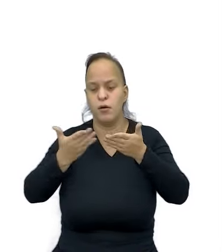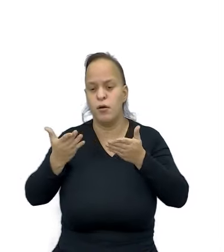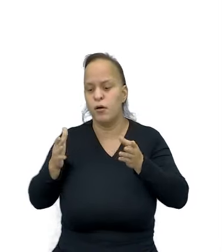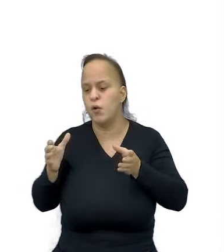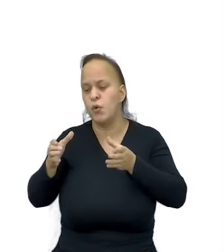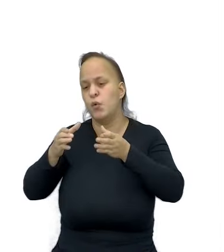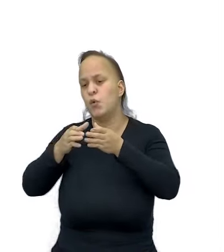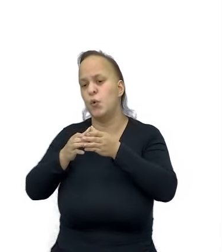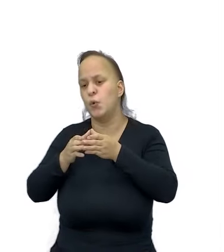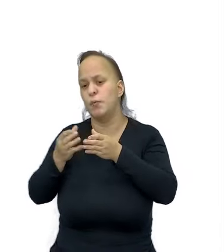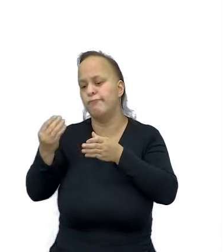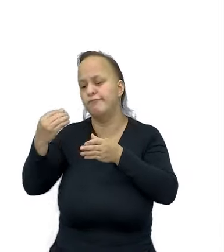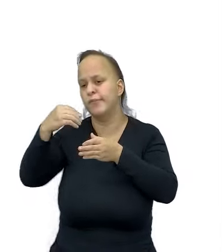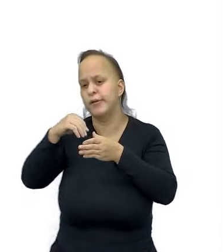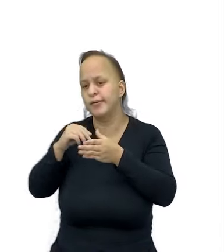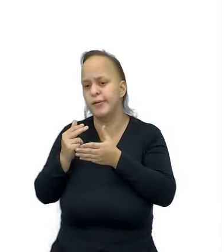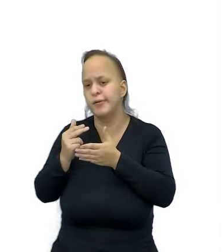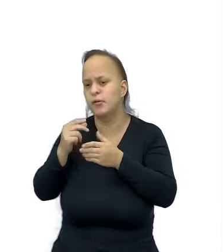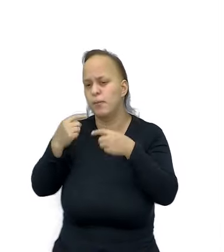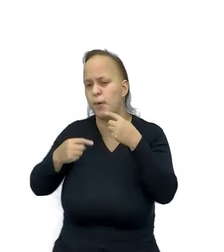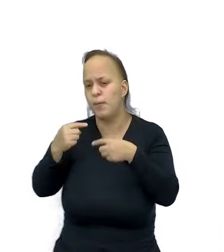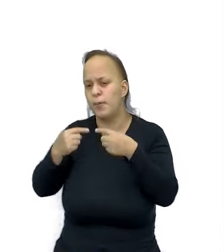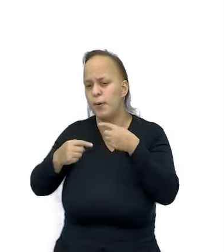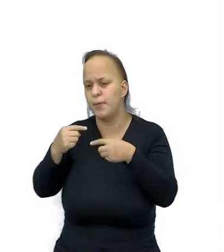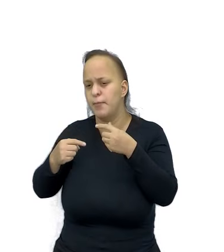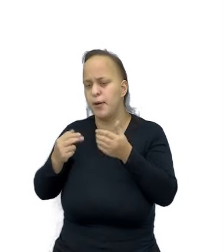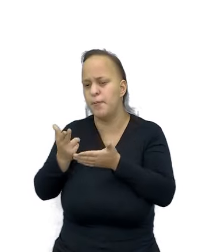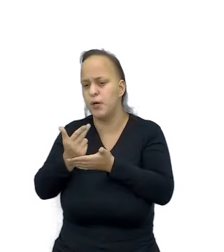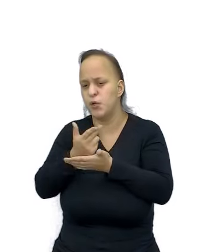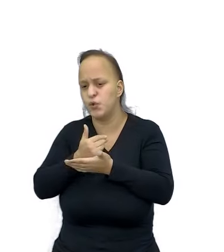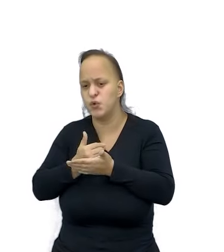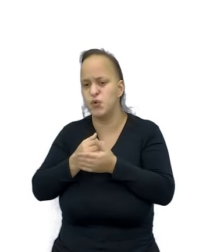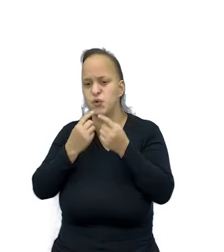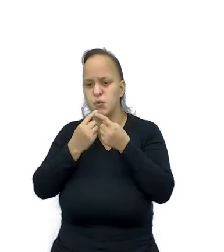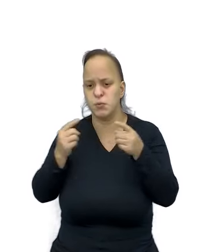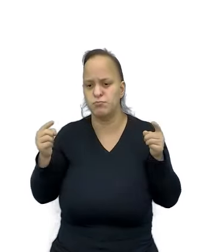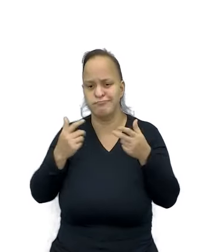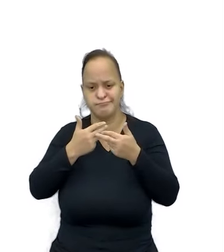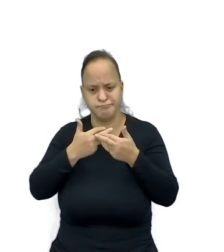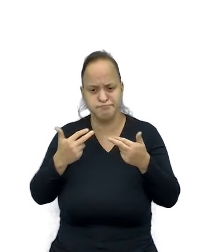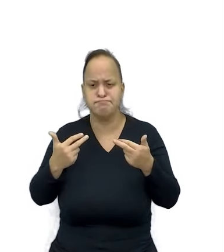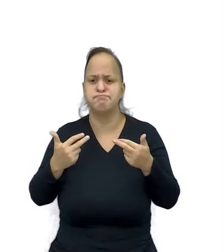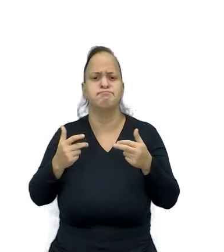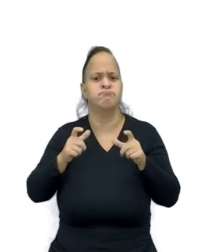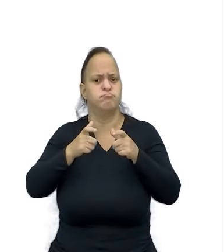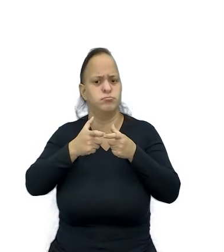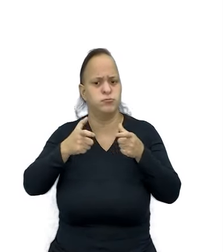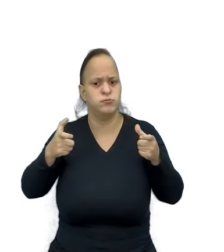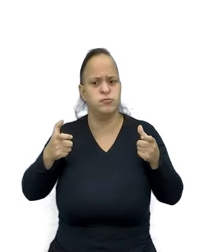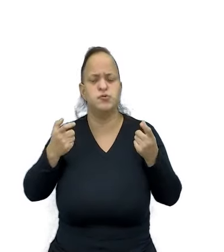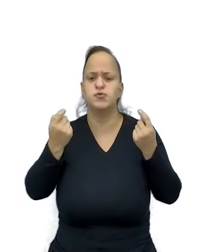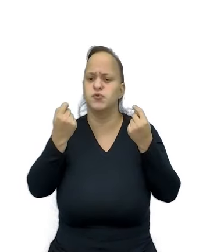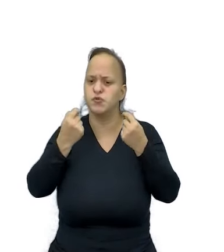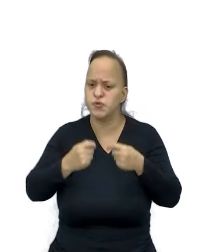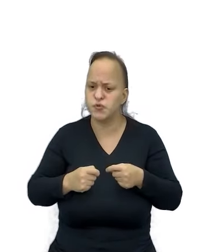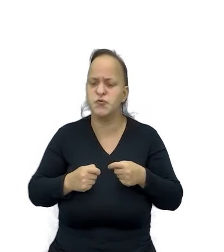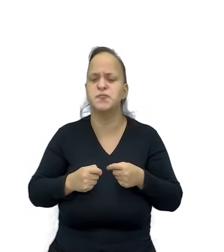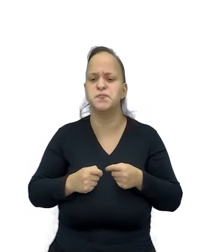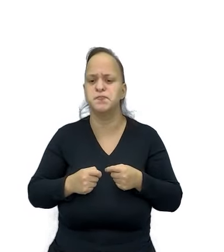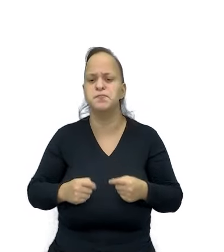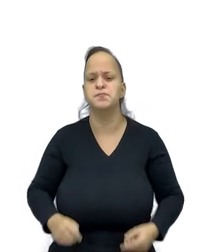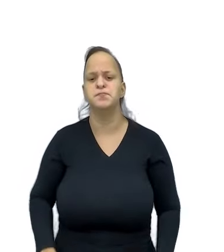sobre vários gêneros musicais. Dá para se trabalhar bastante aqui nessas aulas, né? Ampliar bastante. Bom, aqui a